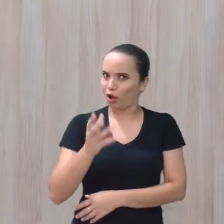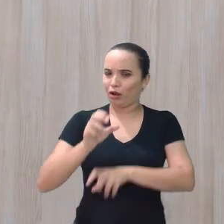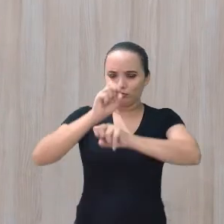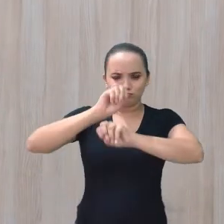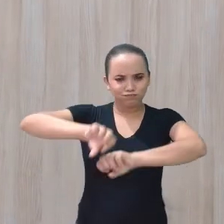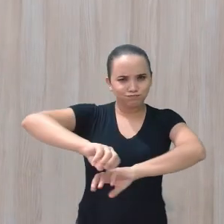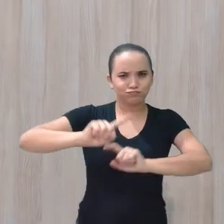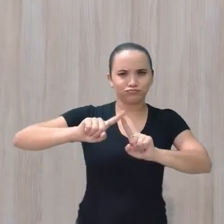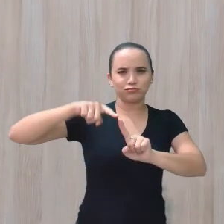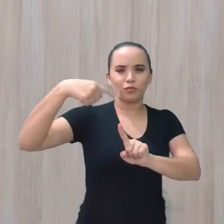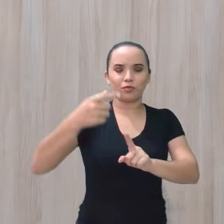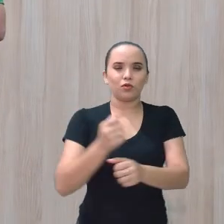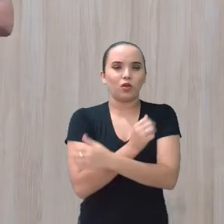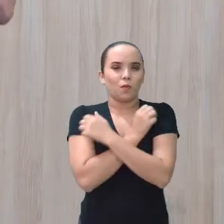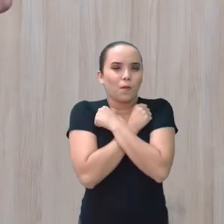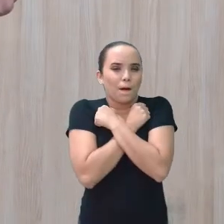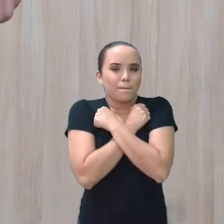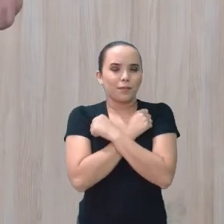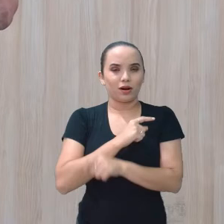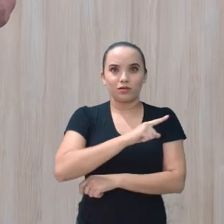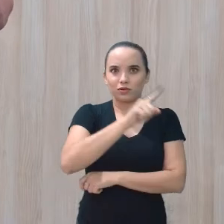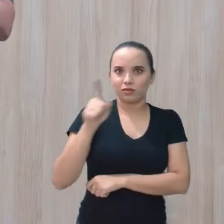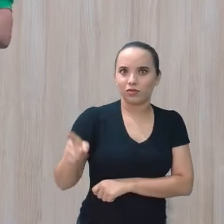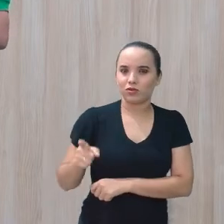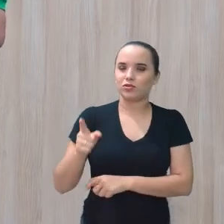abração para vocês e sejam